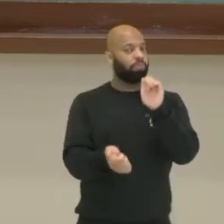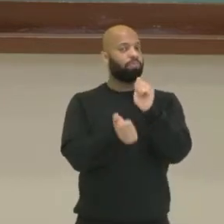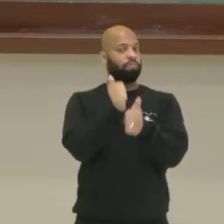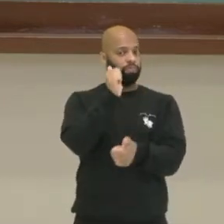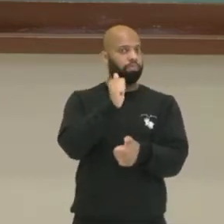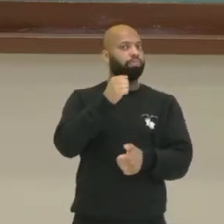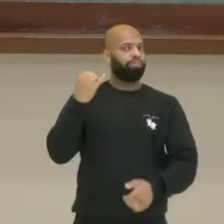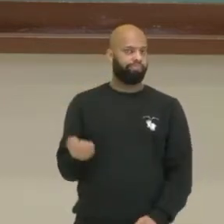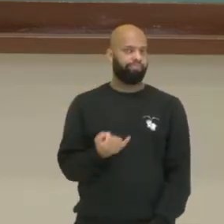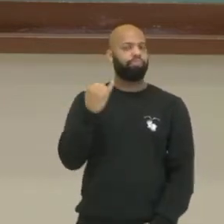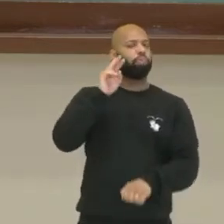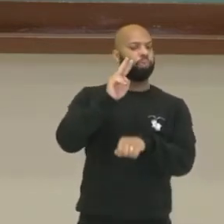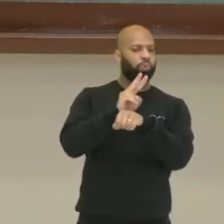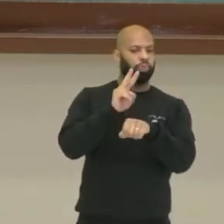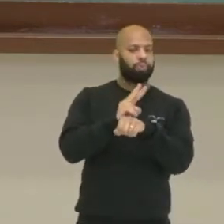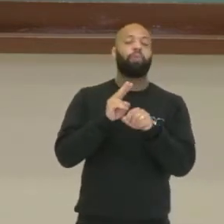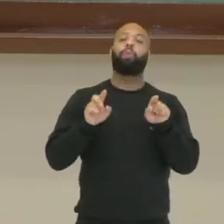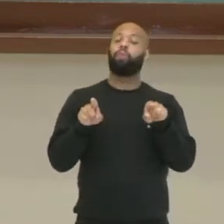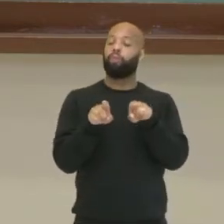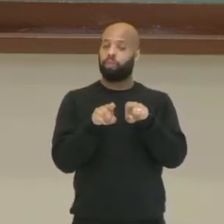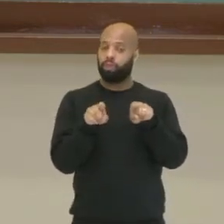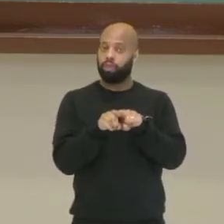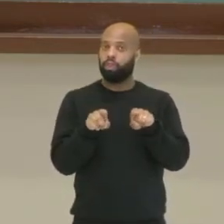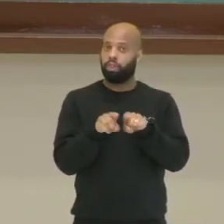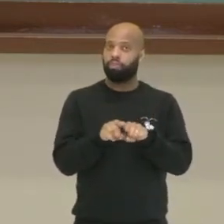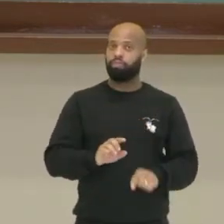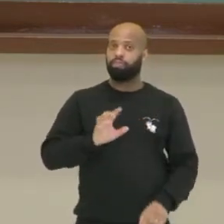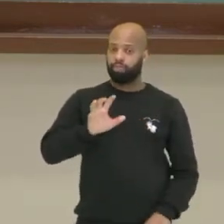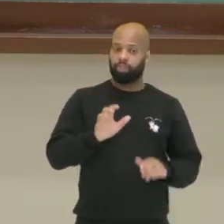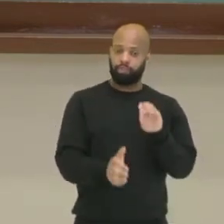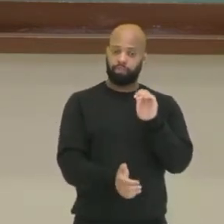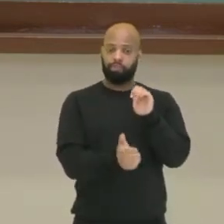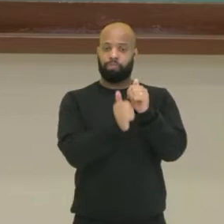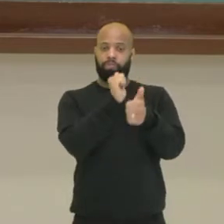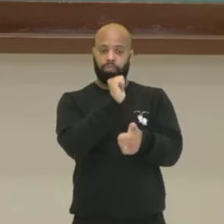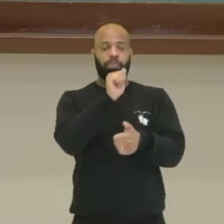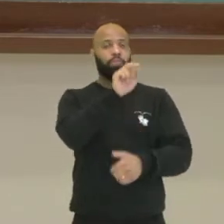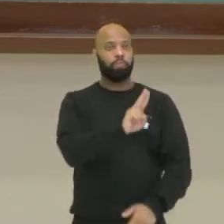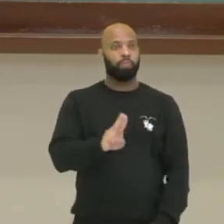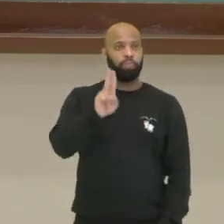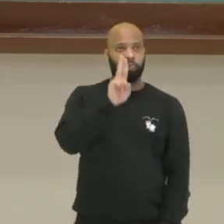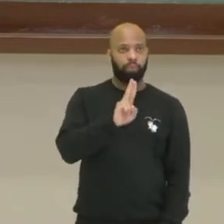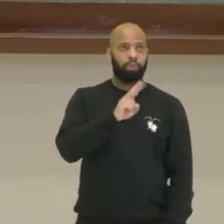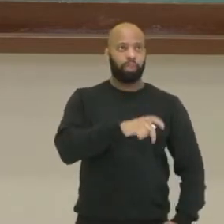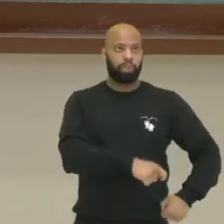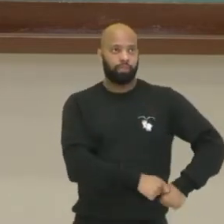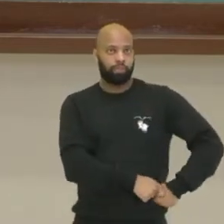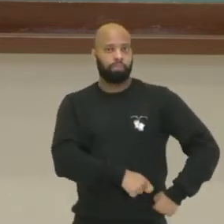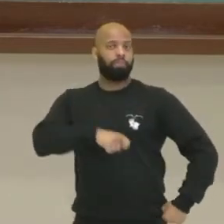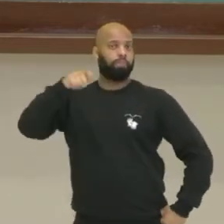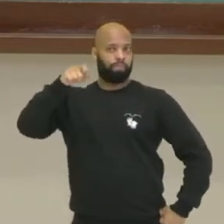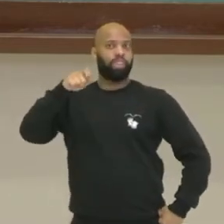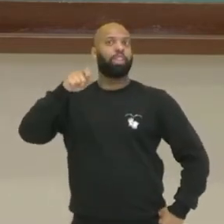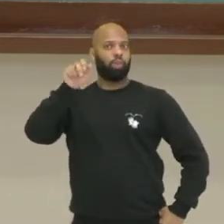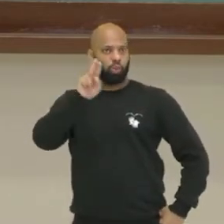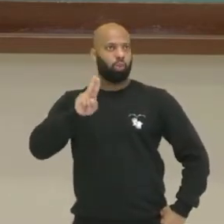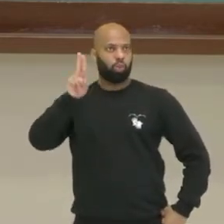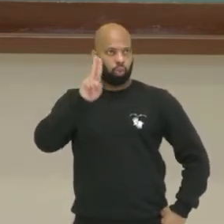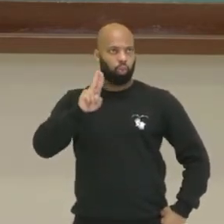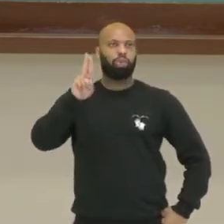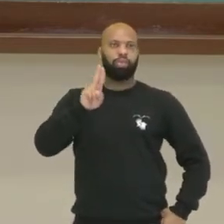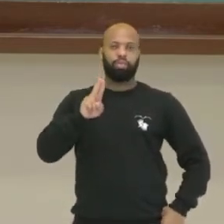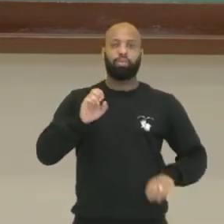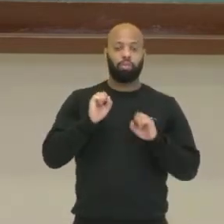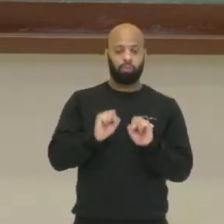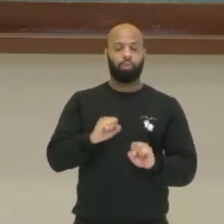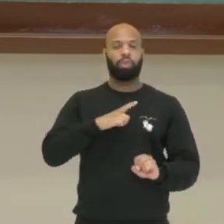seu atleta. E como o esporte, ele se utiliza de um instrumento ali que poderia